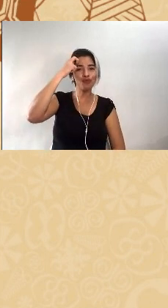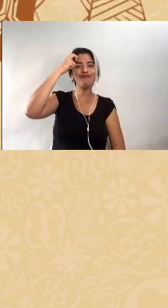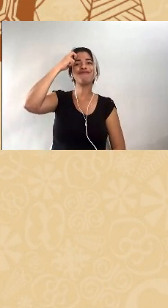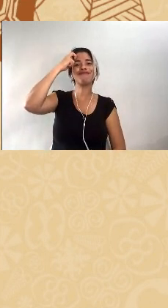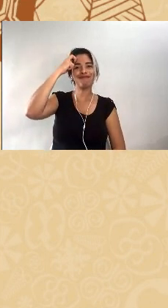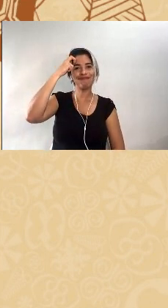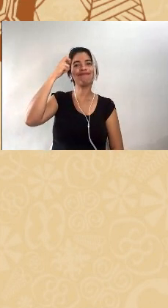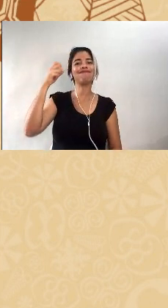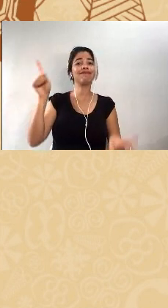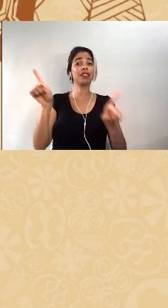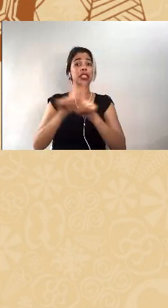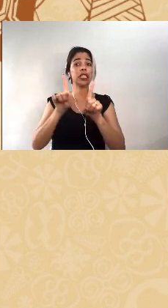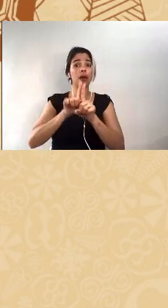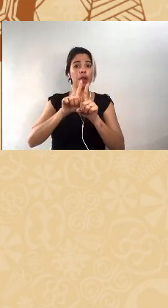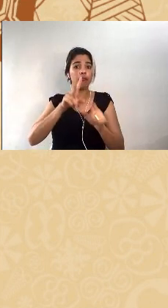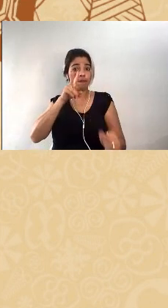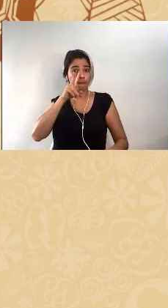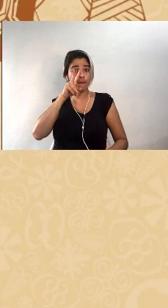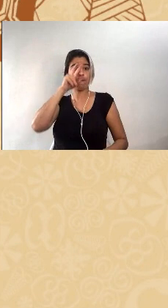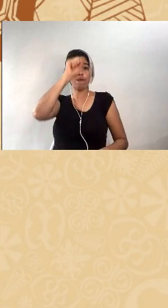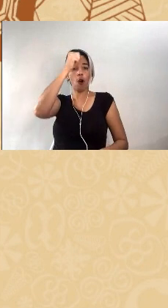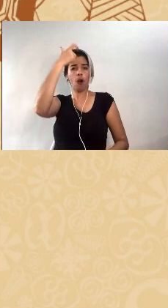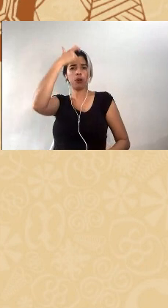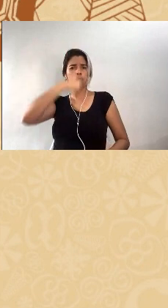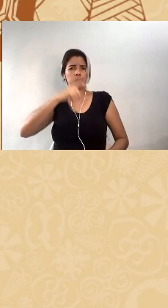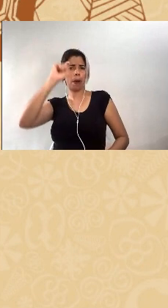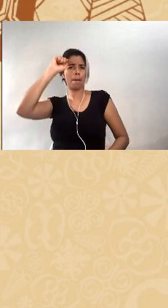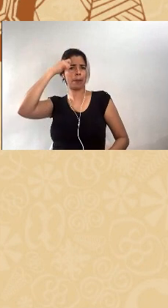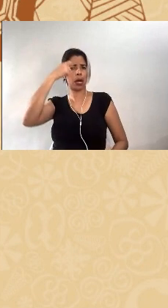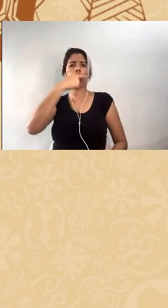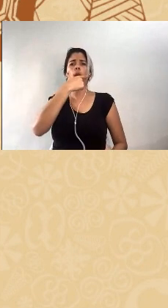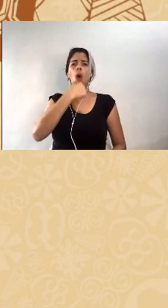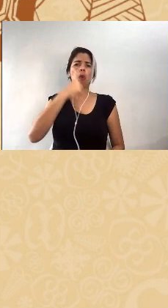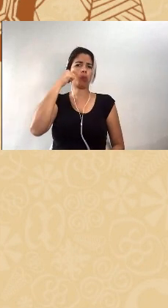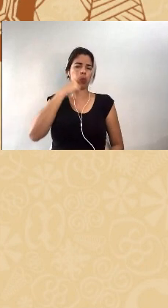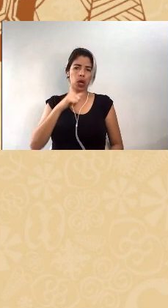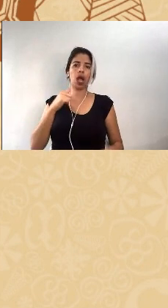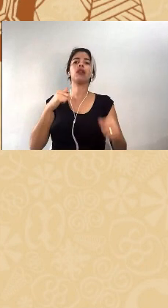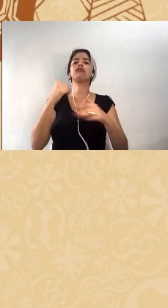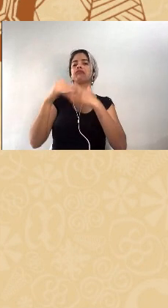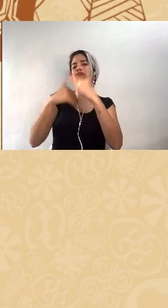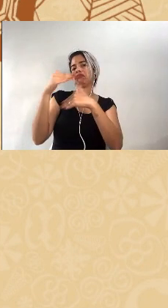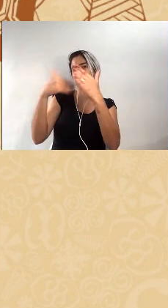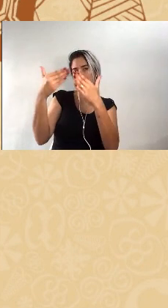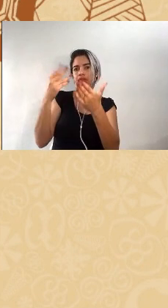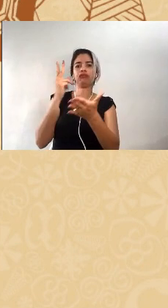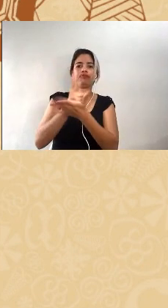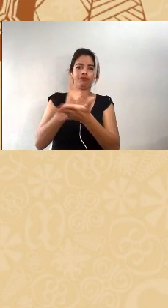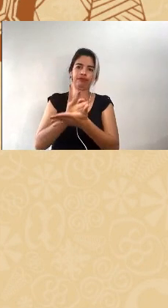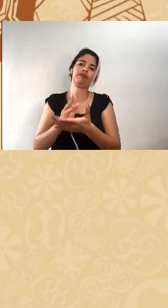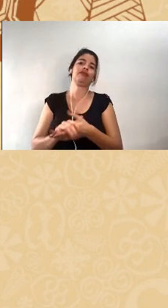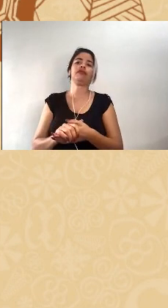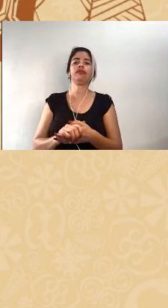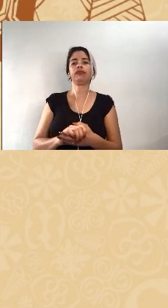também fortalecendo os sujeitos negros, negras nessa construção. Próximo, por favor.